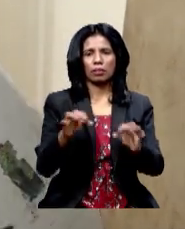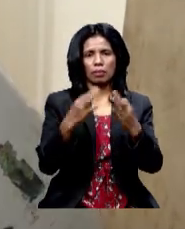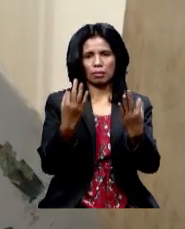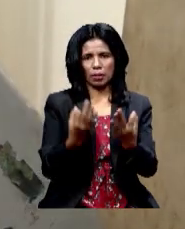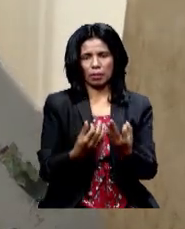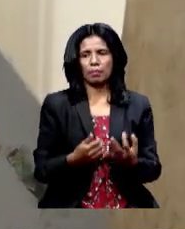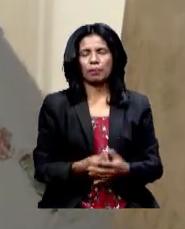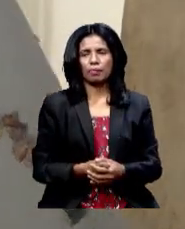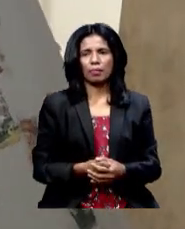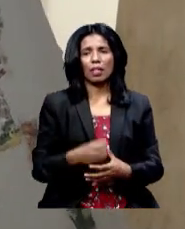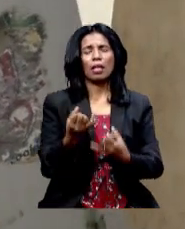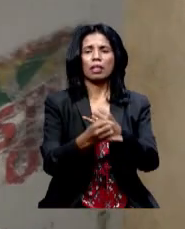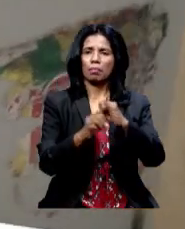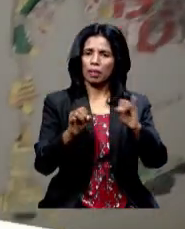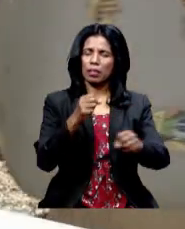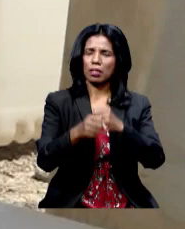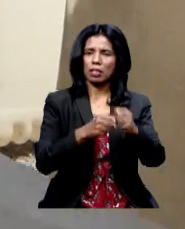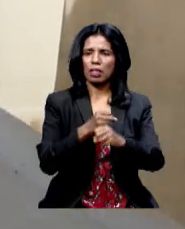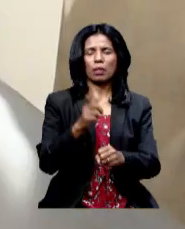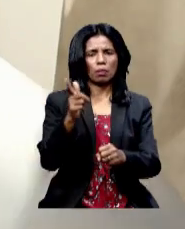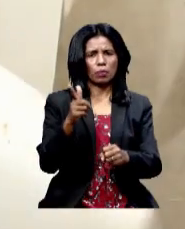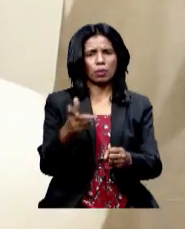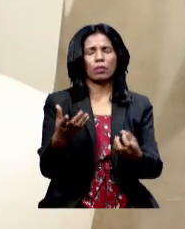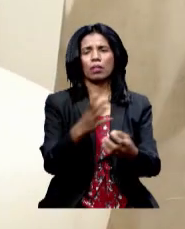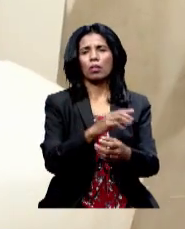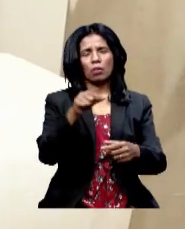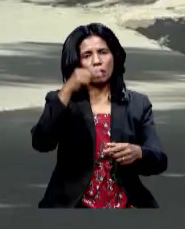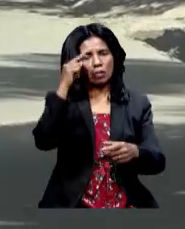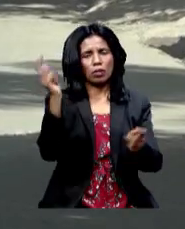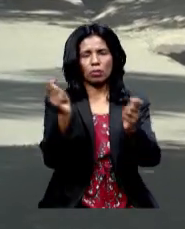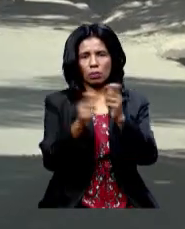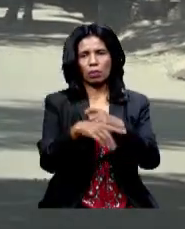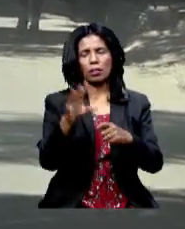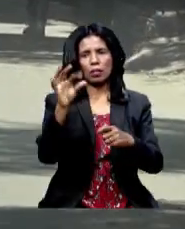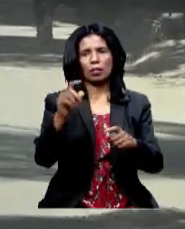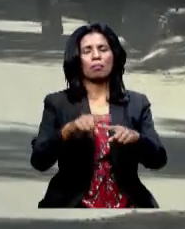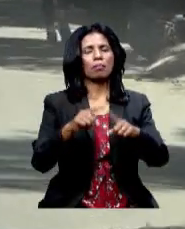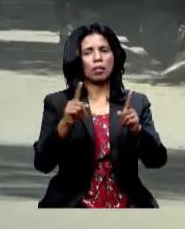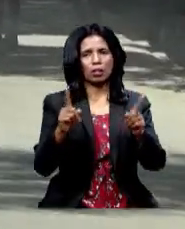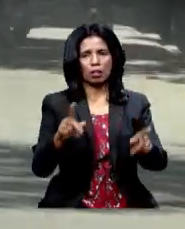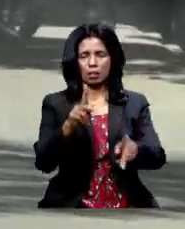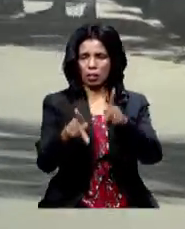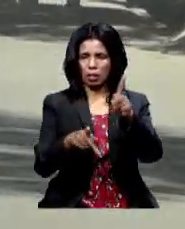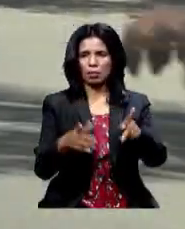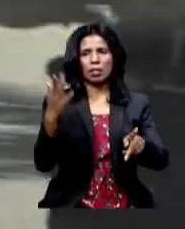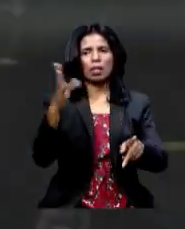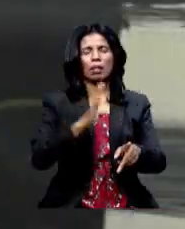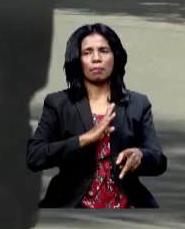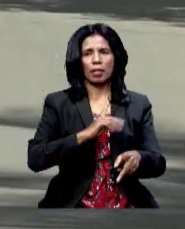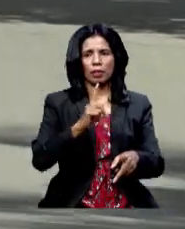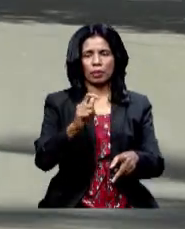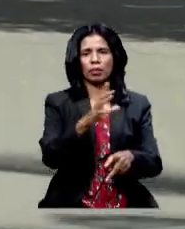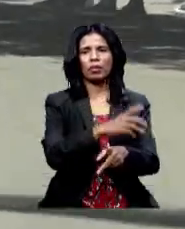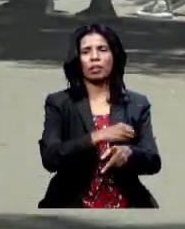ukunan durante tinang ruanulu ona, no governo mos troka badala sia ona. Mai be, comunidade B2 no Ailo